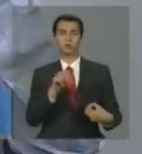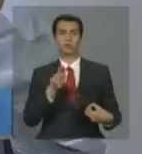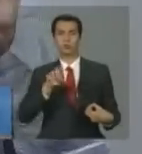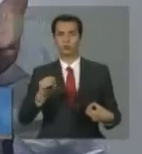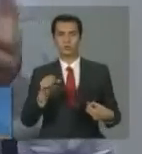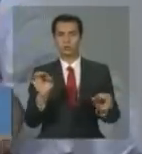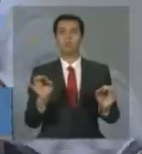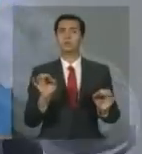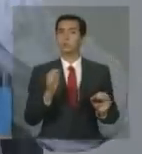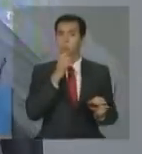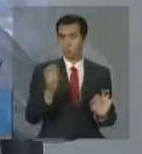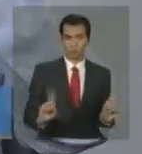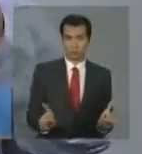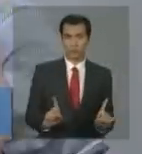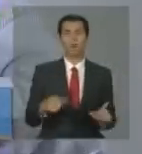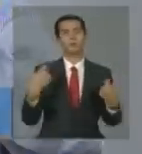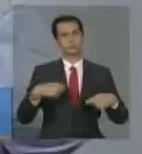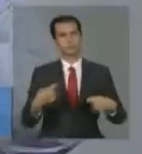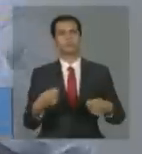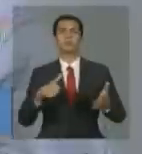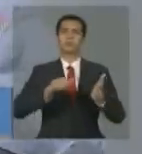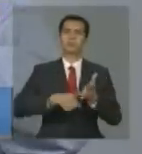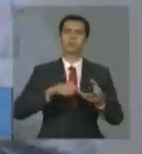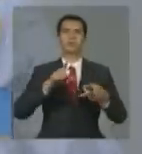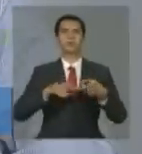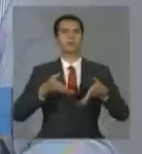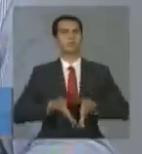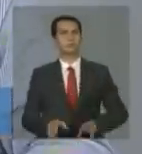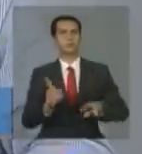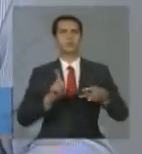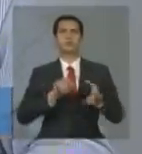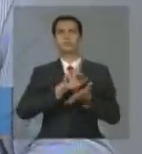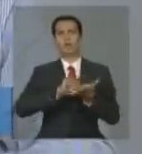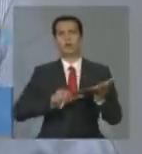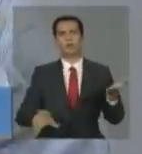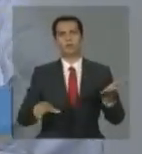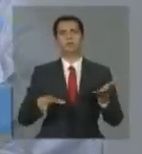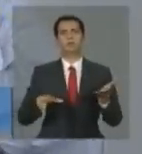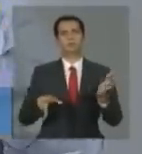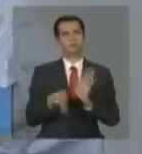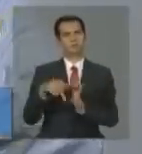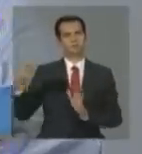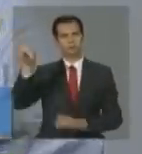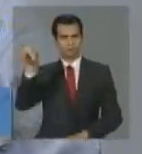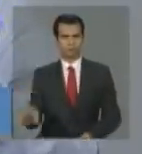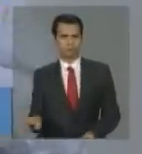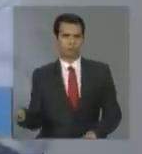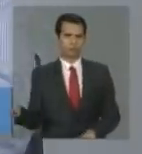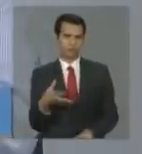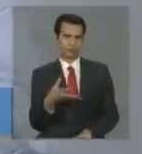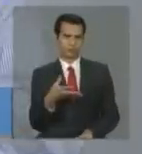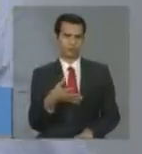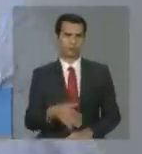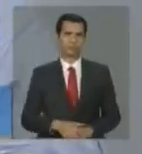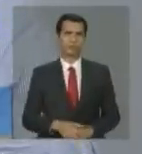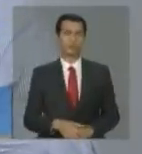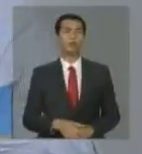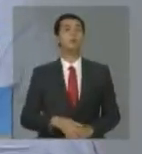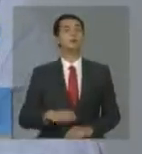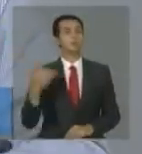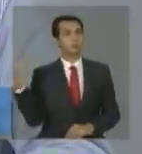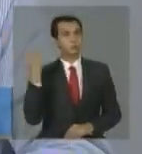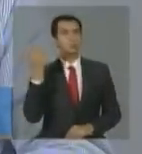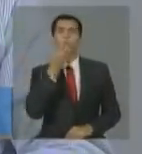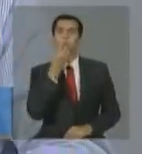lá o RG, data de nascimento, informações cadastrais gerais desse usuário. Então, o ideal é que esse usuário também já esteja cadastrado no